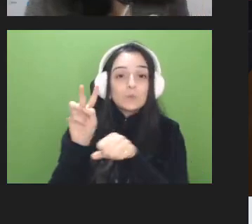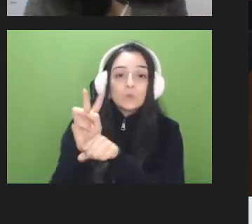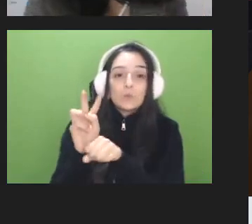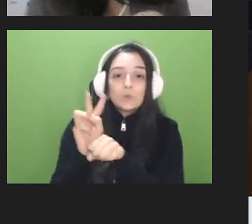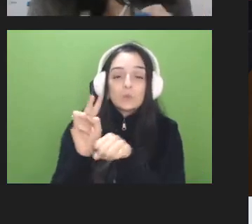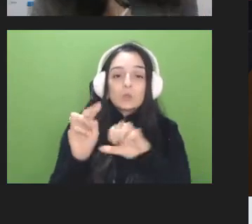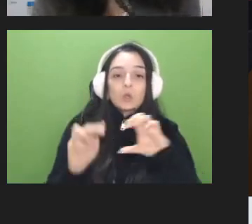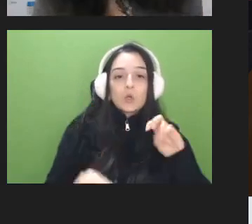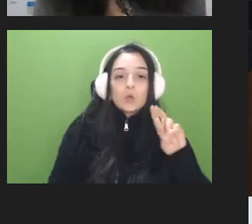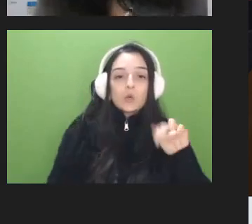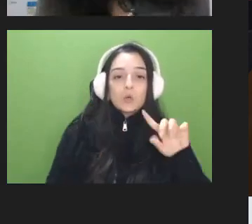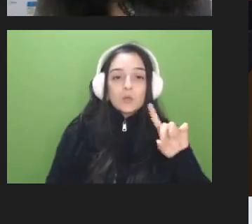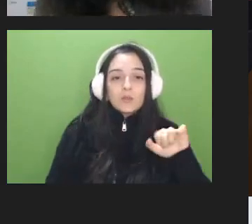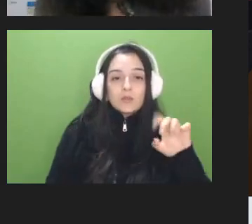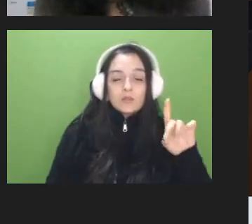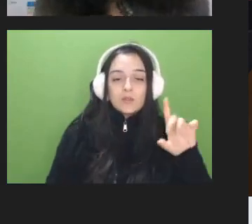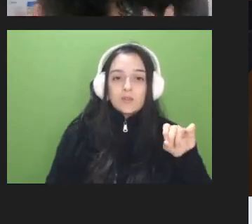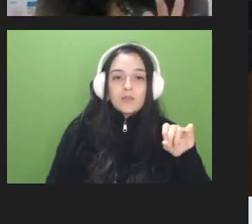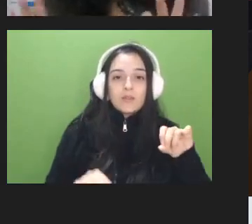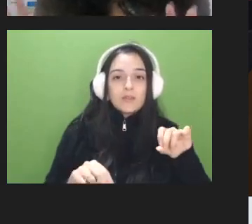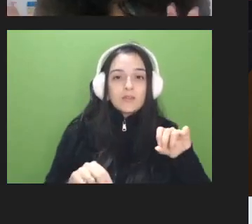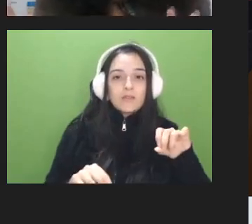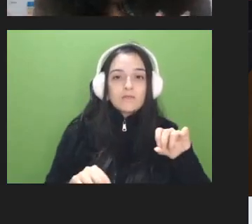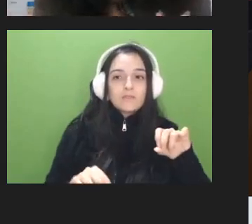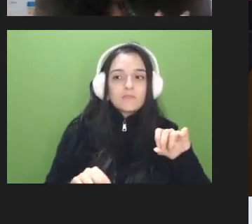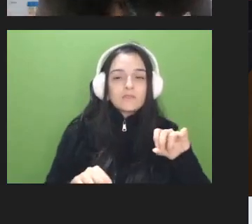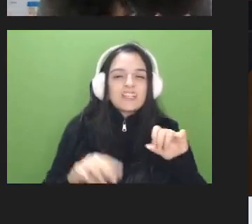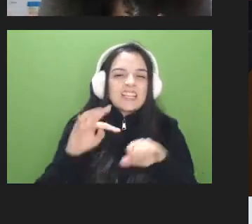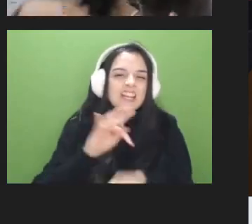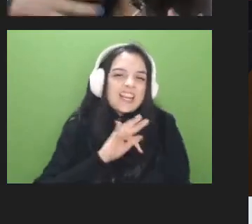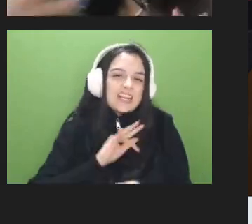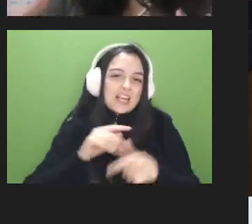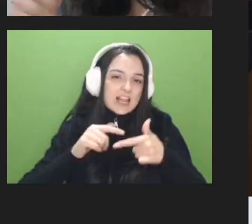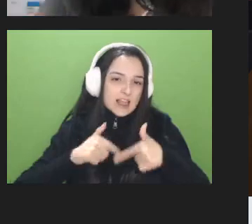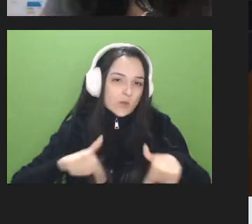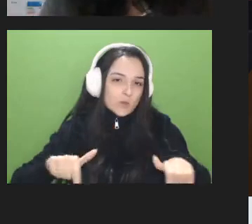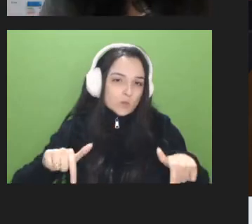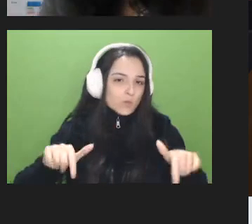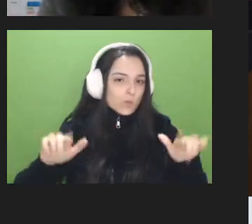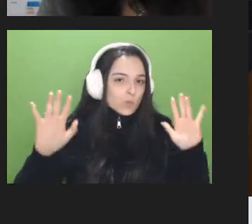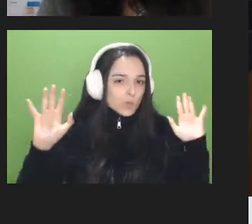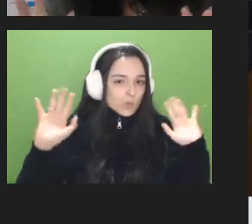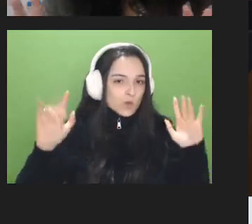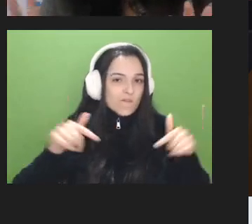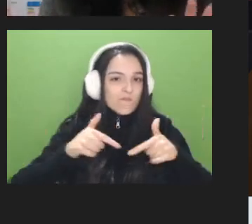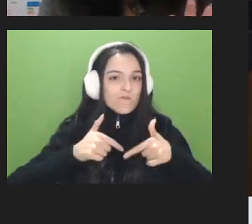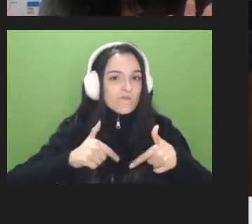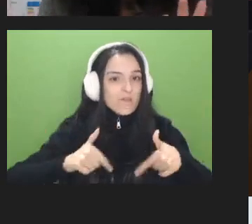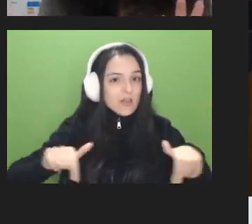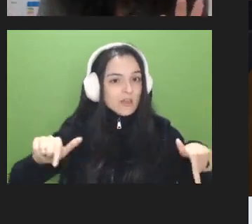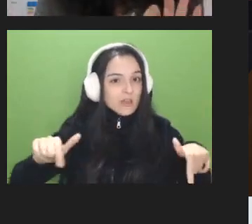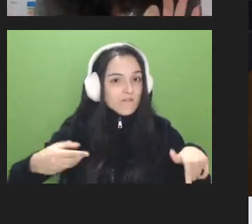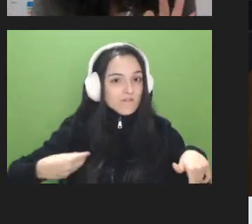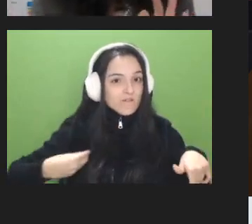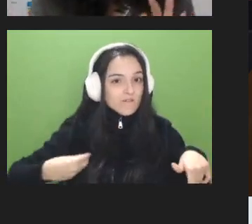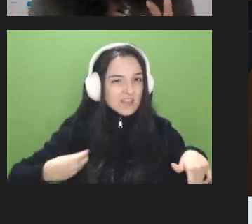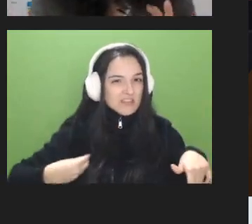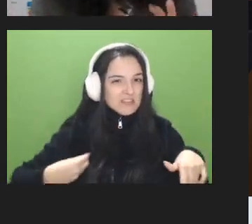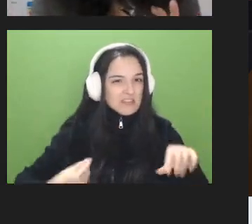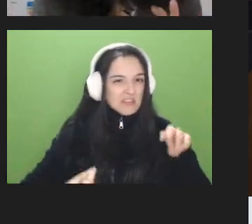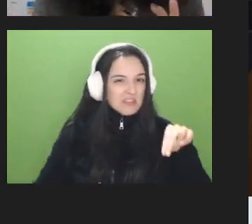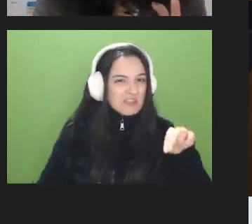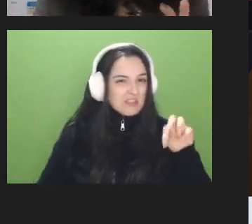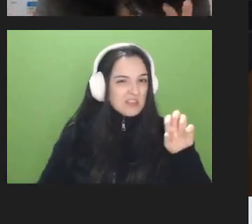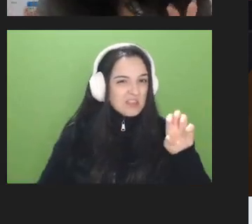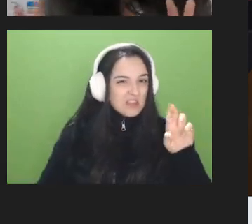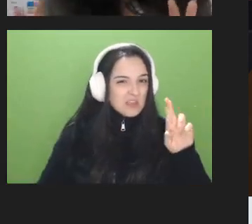benevolência, de uma técnica neutra. Não existe neutralidade, eu acho que é um ponto importante. Eu esqueci de mencionar isso no início, mas, né, caso tenha alguma dúvida,